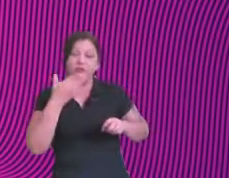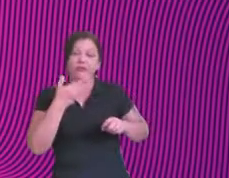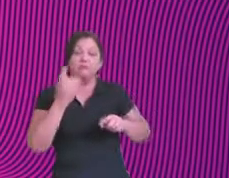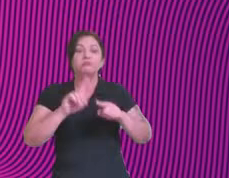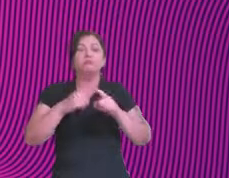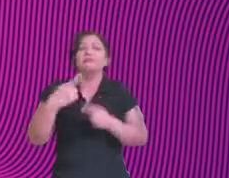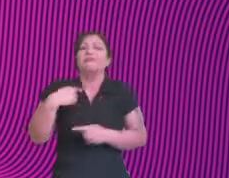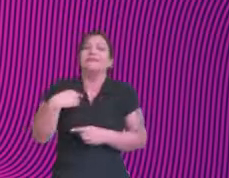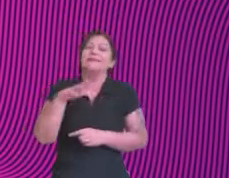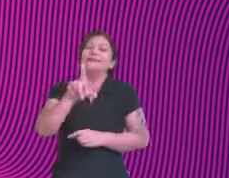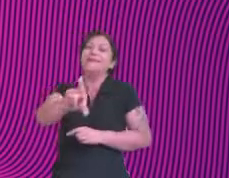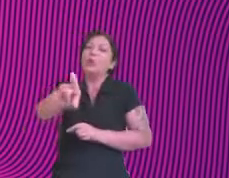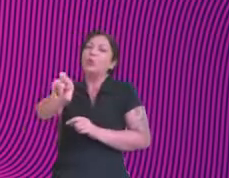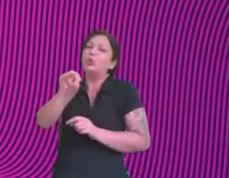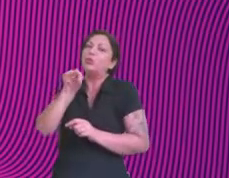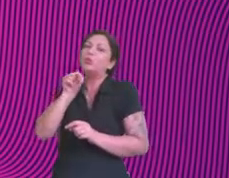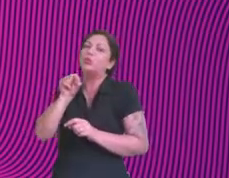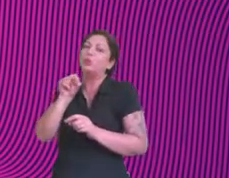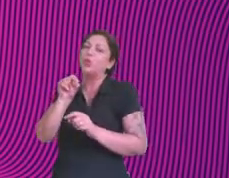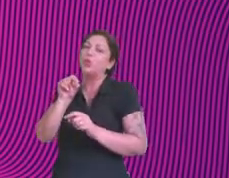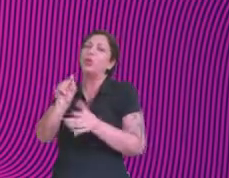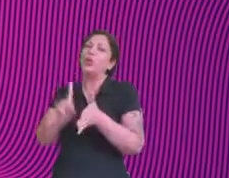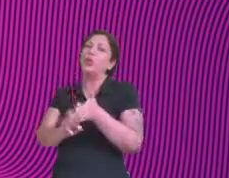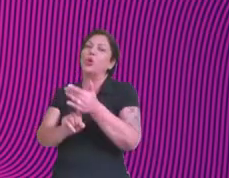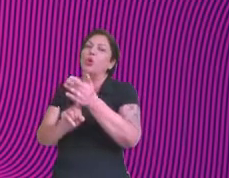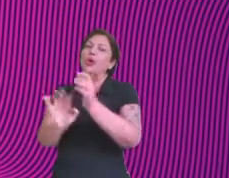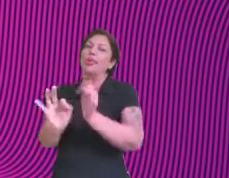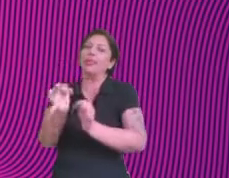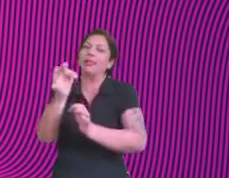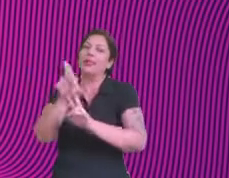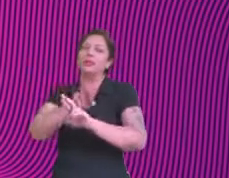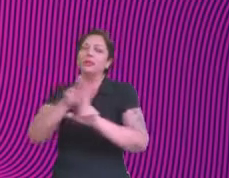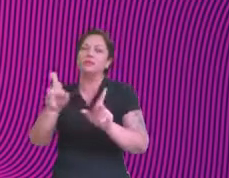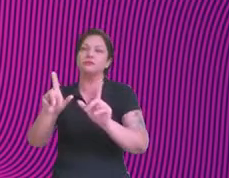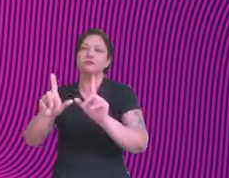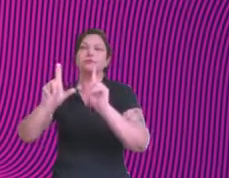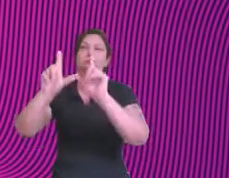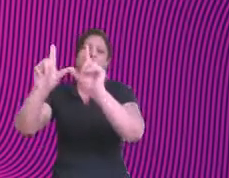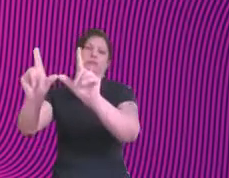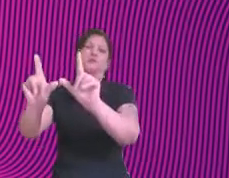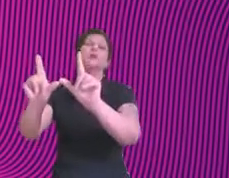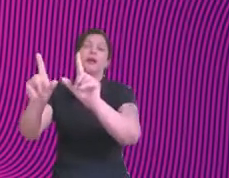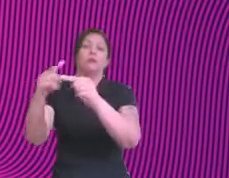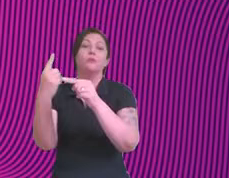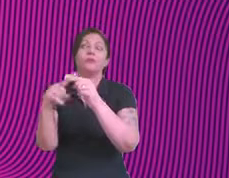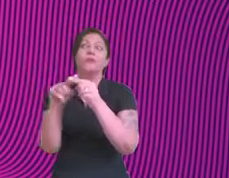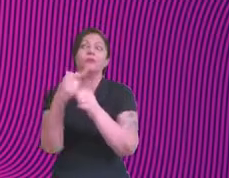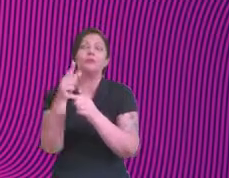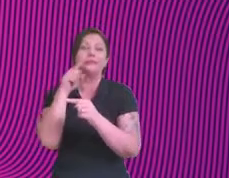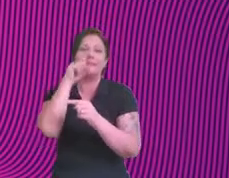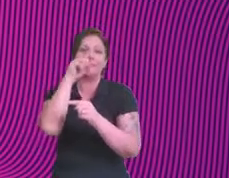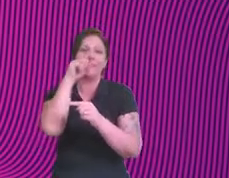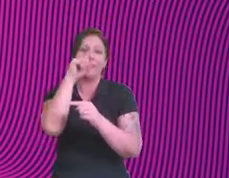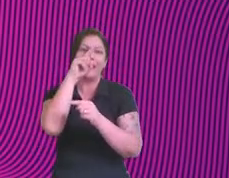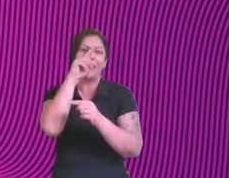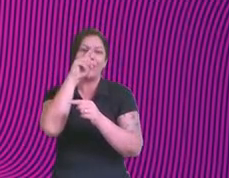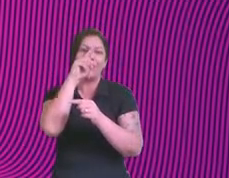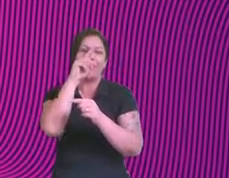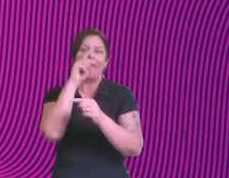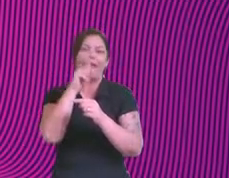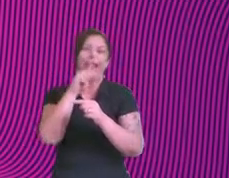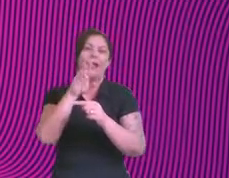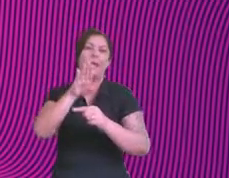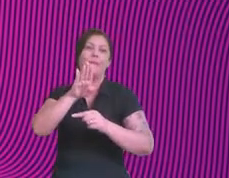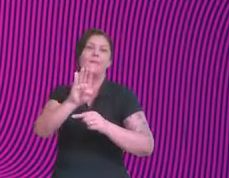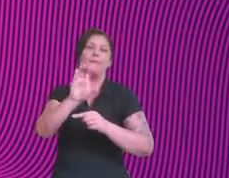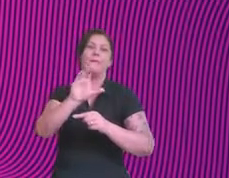inócua, ela não tem muito menor contaminação. Hoje a máquina é uma máquina realmente muito boa que a gente utiliza, como eu mostrei,